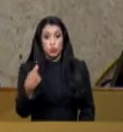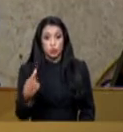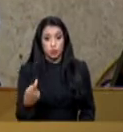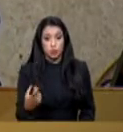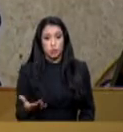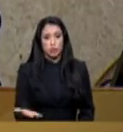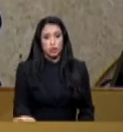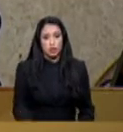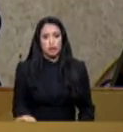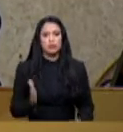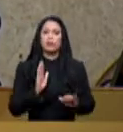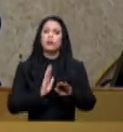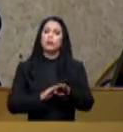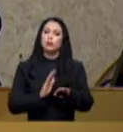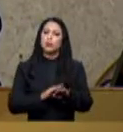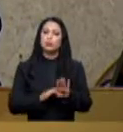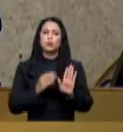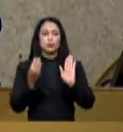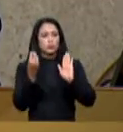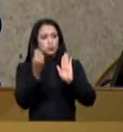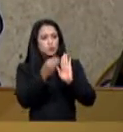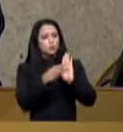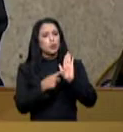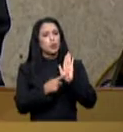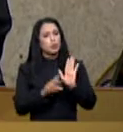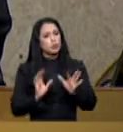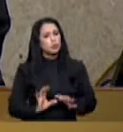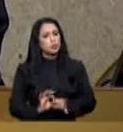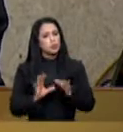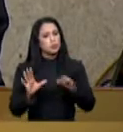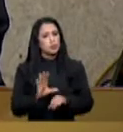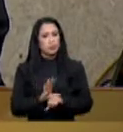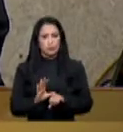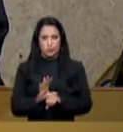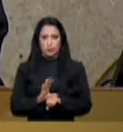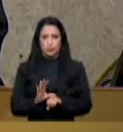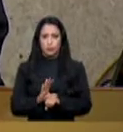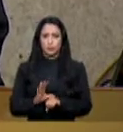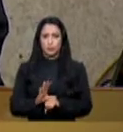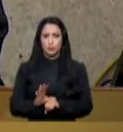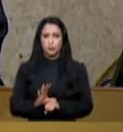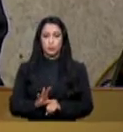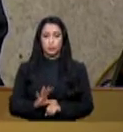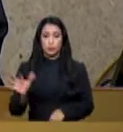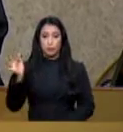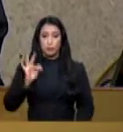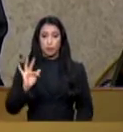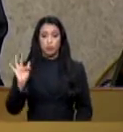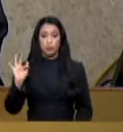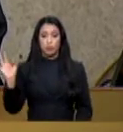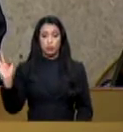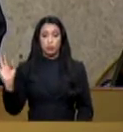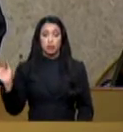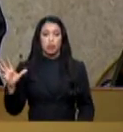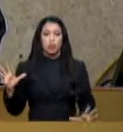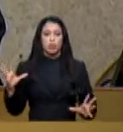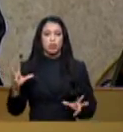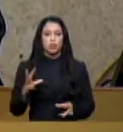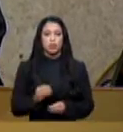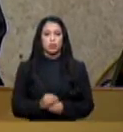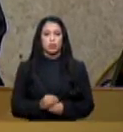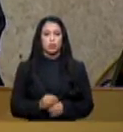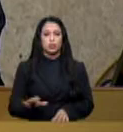autores interpretam restritivamente essa autorização constitucional de índole federativa e concluem que as